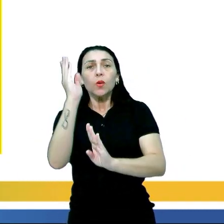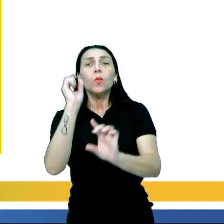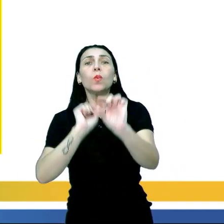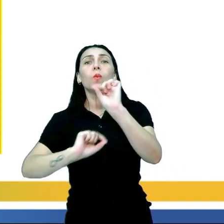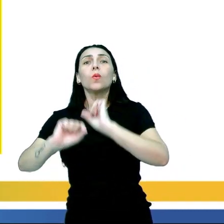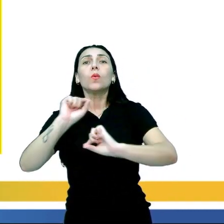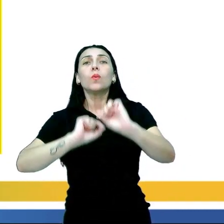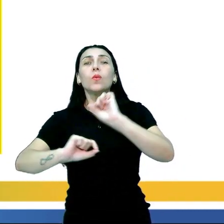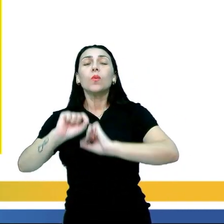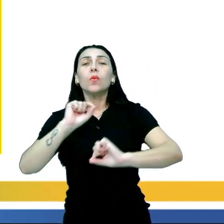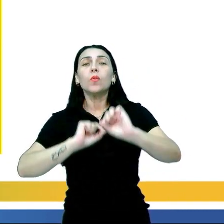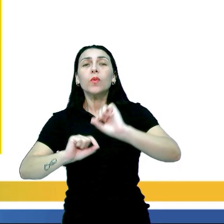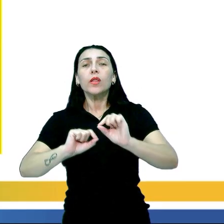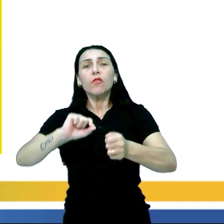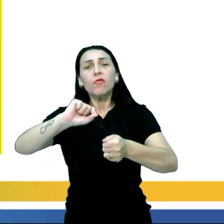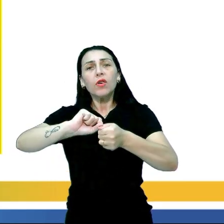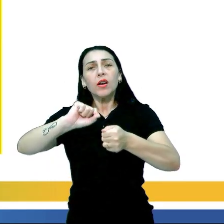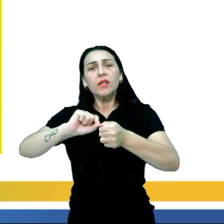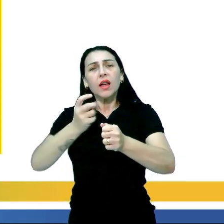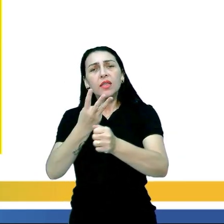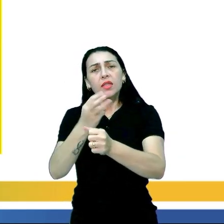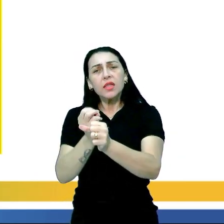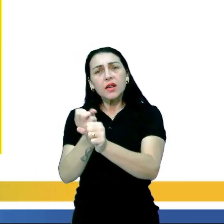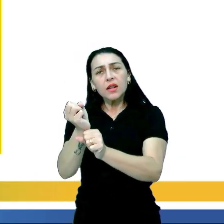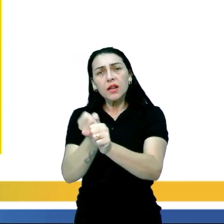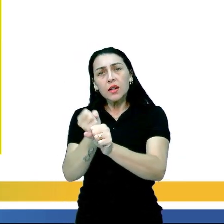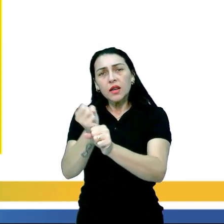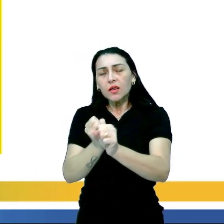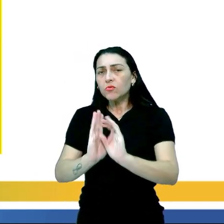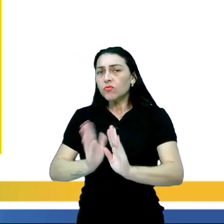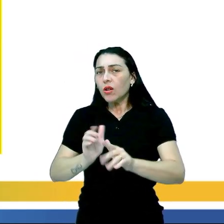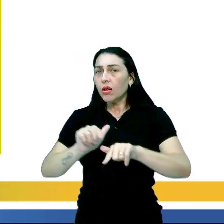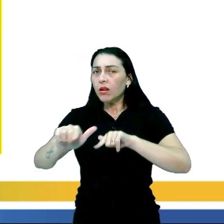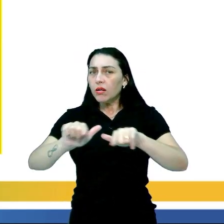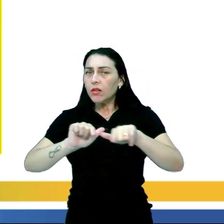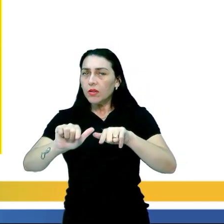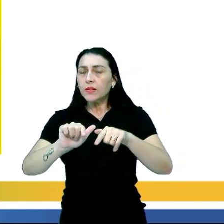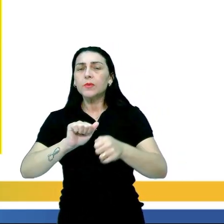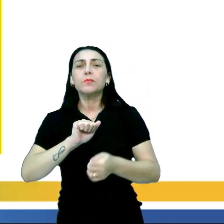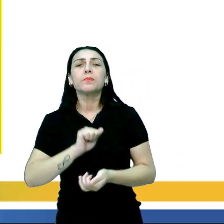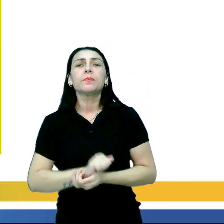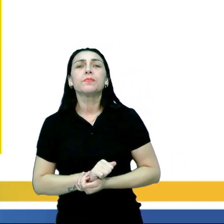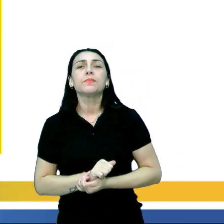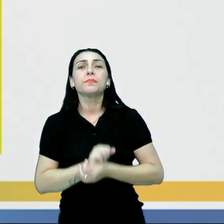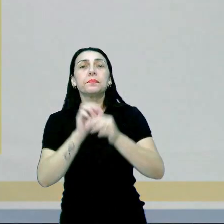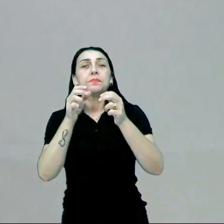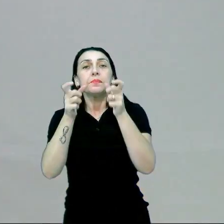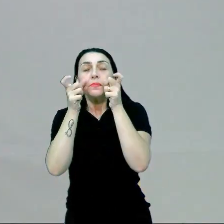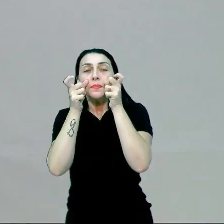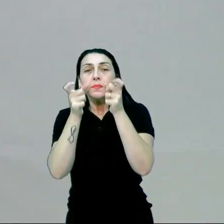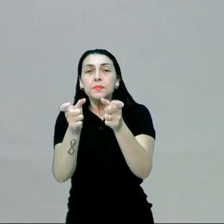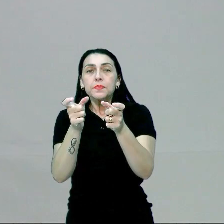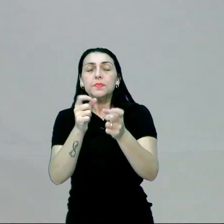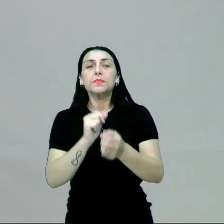que estava fazendo há 30 anos. Então, prestem